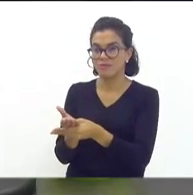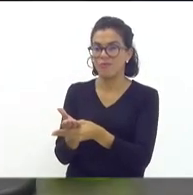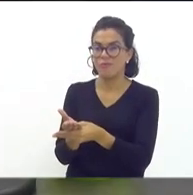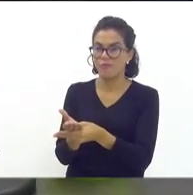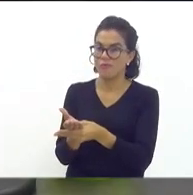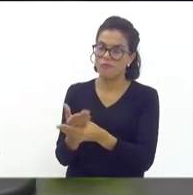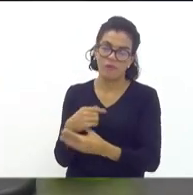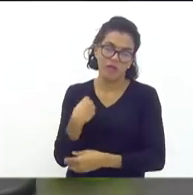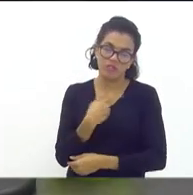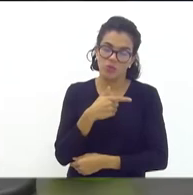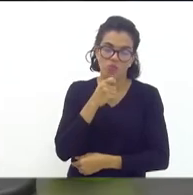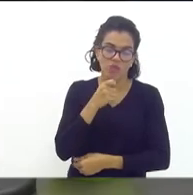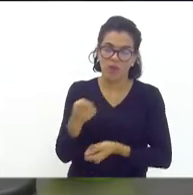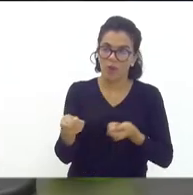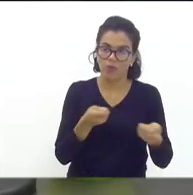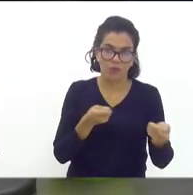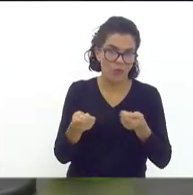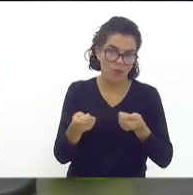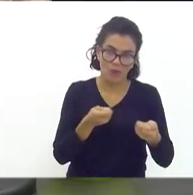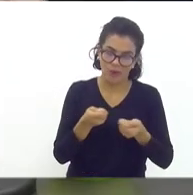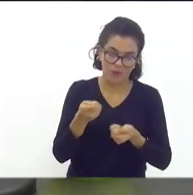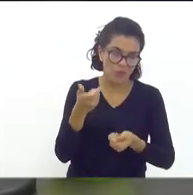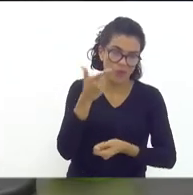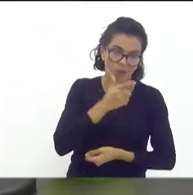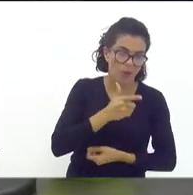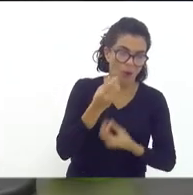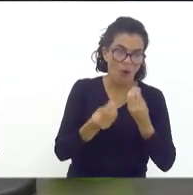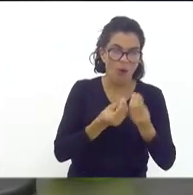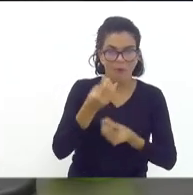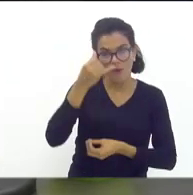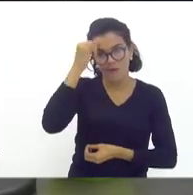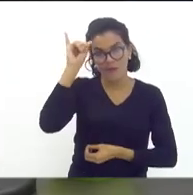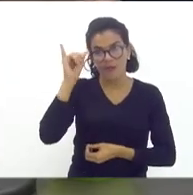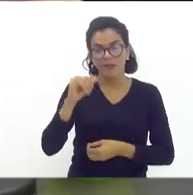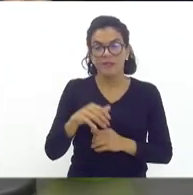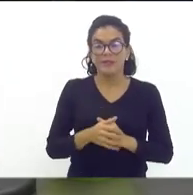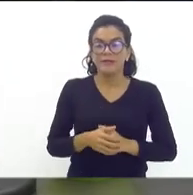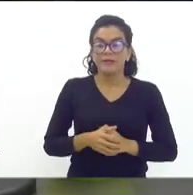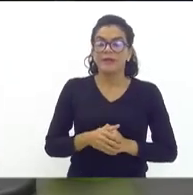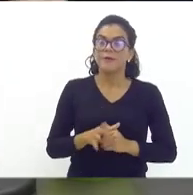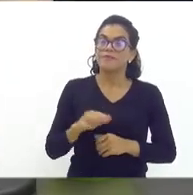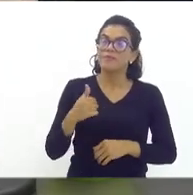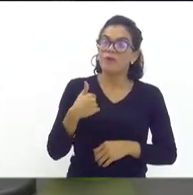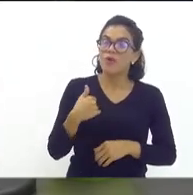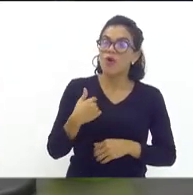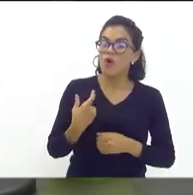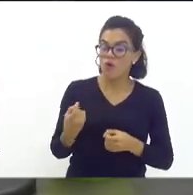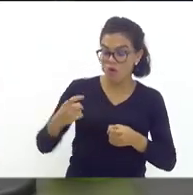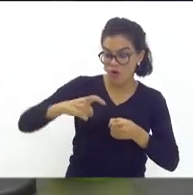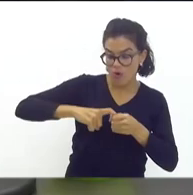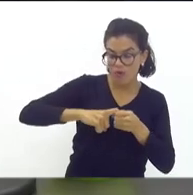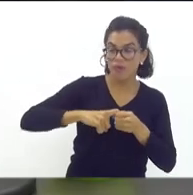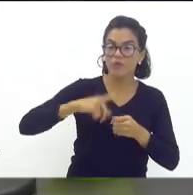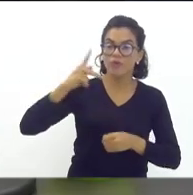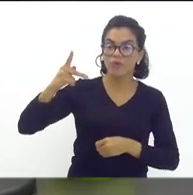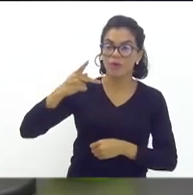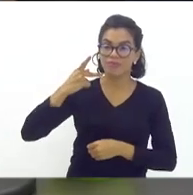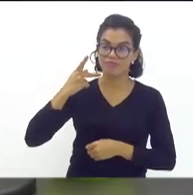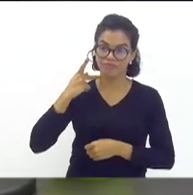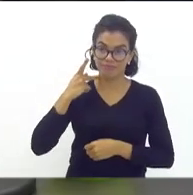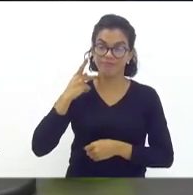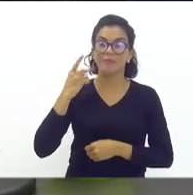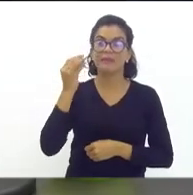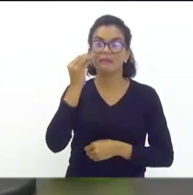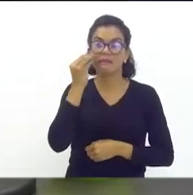evitar isso entendeu a gente até quer antecipando em convênio com aposentadoria do Estado a gente tentar